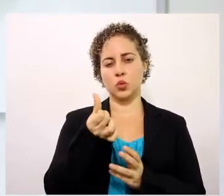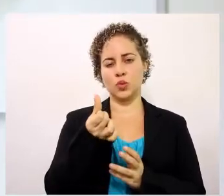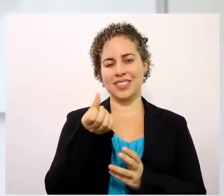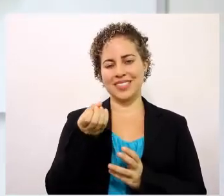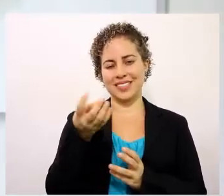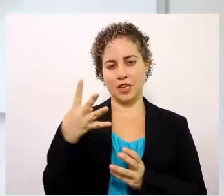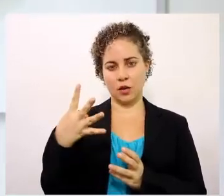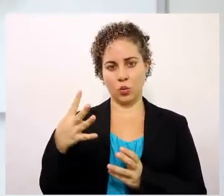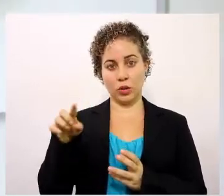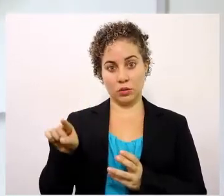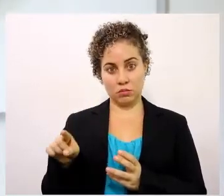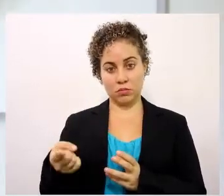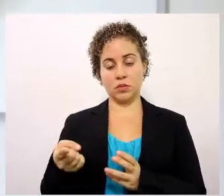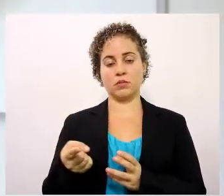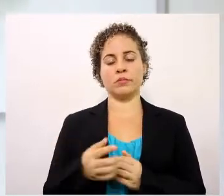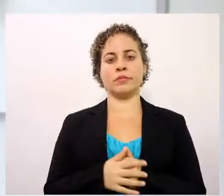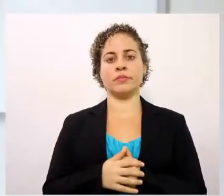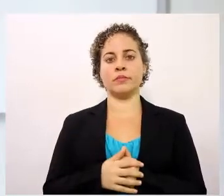264 mil,